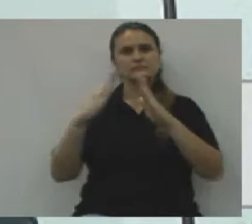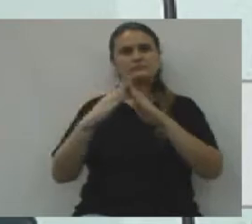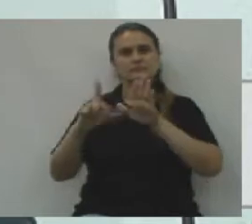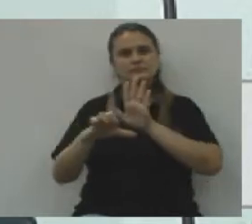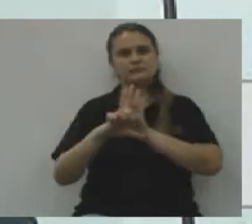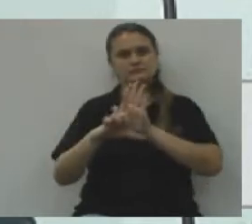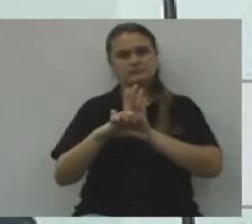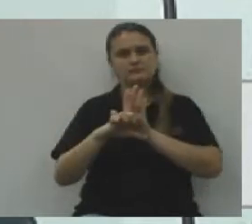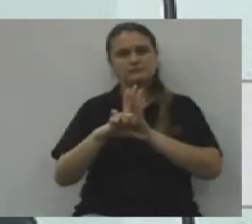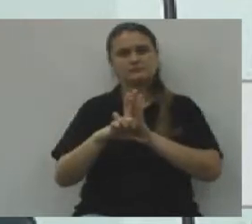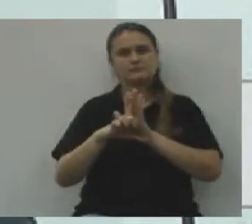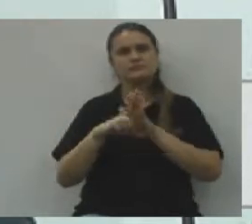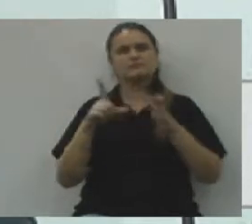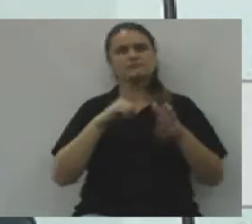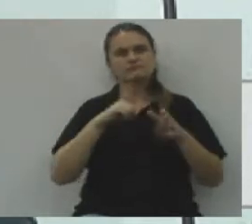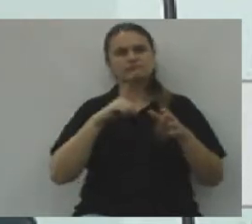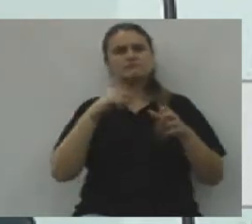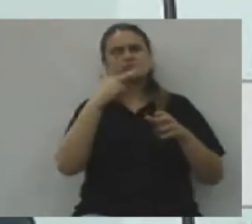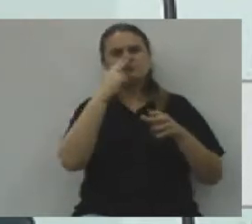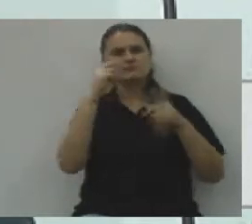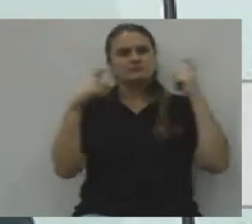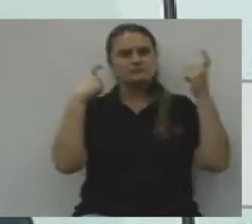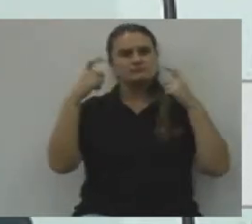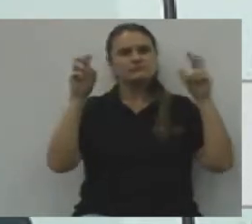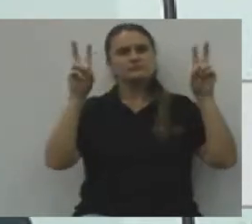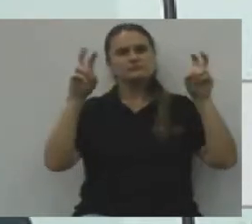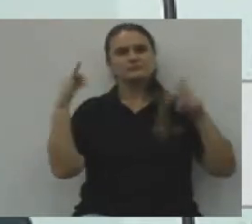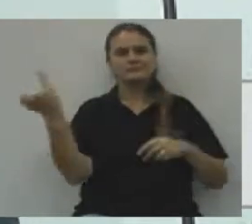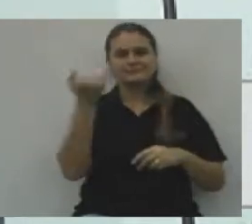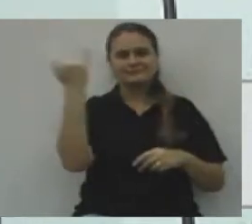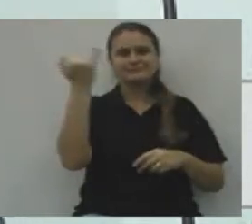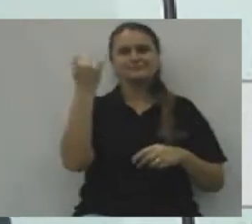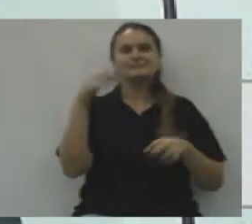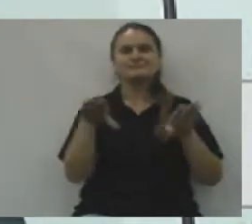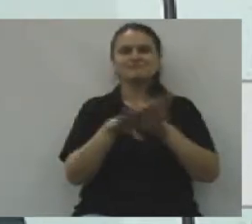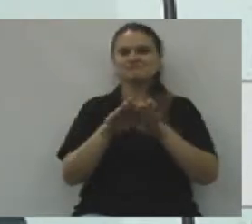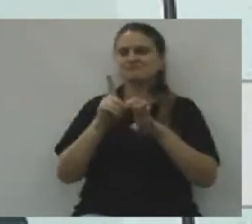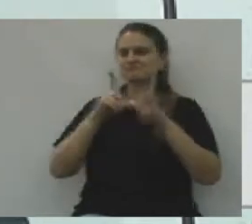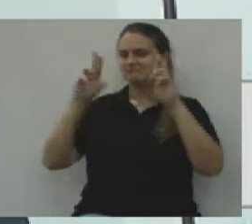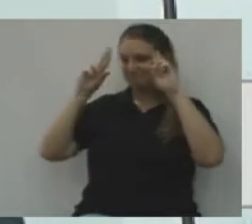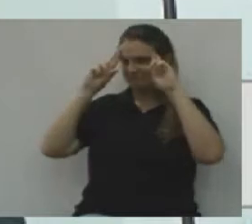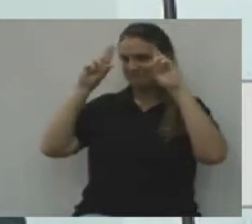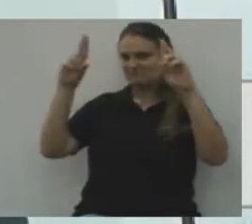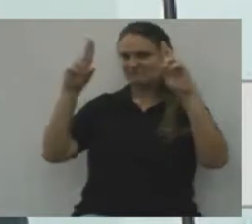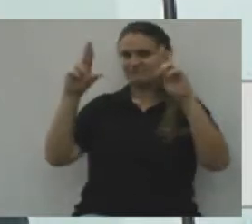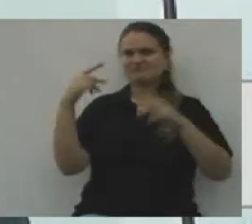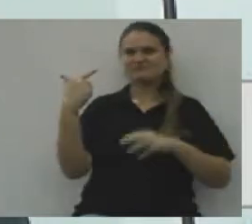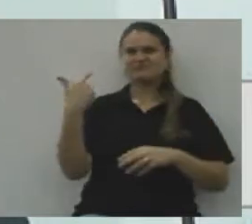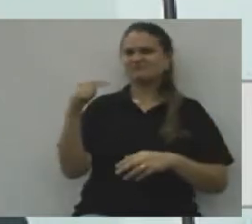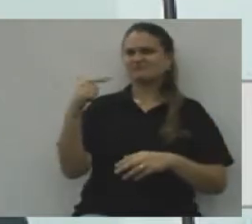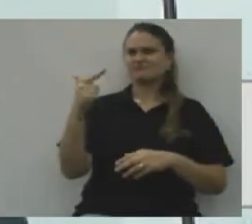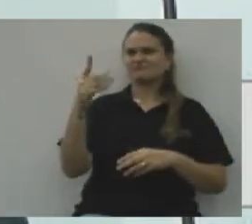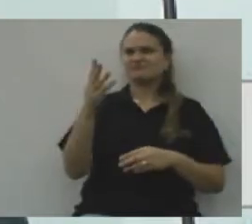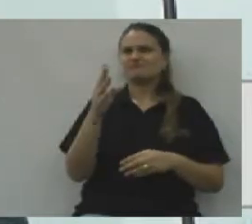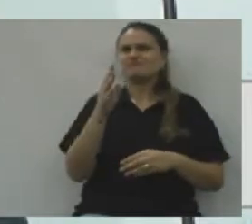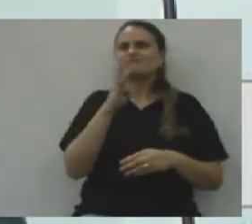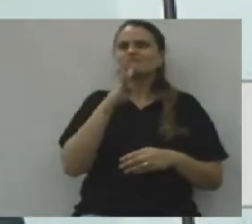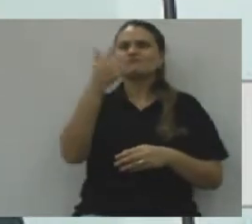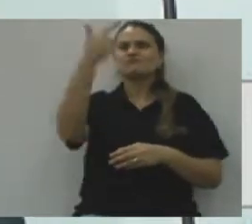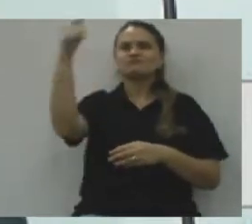de Leis com um tema importantíssimo quanto é, e que, com o devido respeito, não tenho conhecimento de